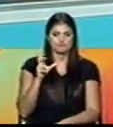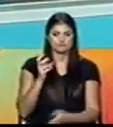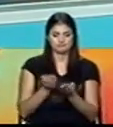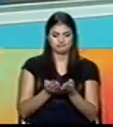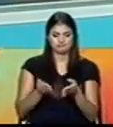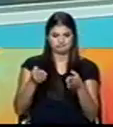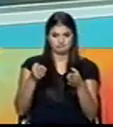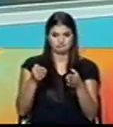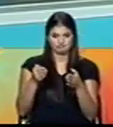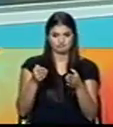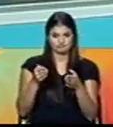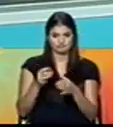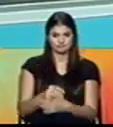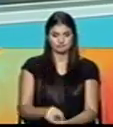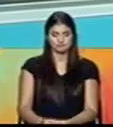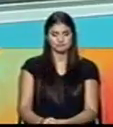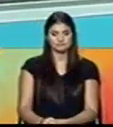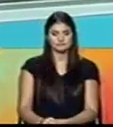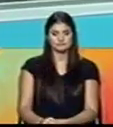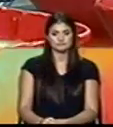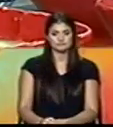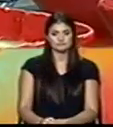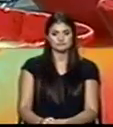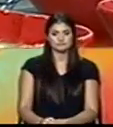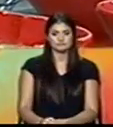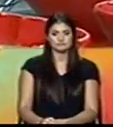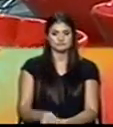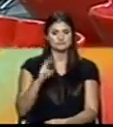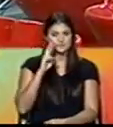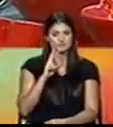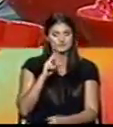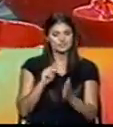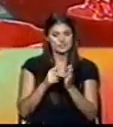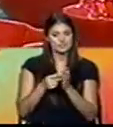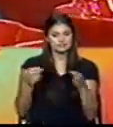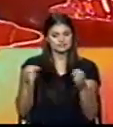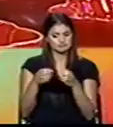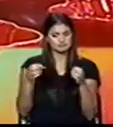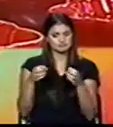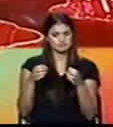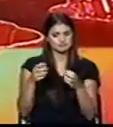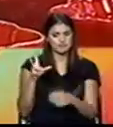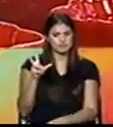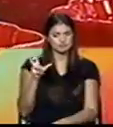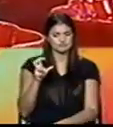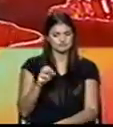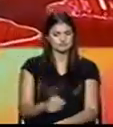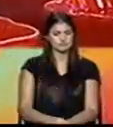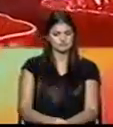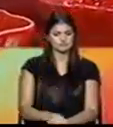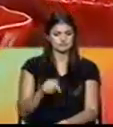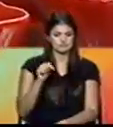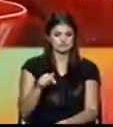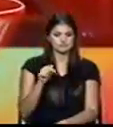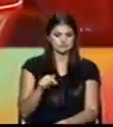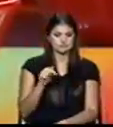tigela. Isto é técnica. Vim, vim. Choca um ovo contra o outro. Só é depois, quando é um sozinho, tem que ser na mesa. Então, vamos aqui. Ou